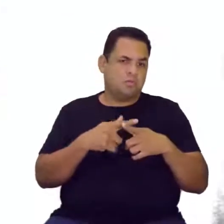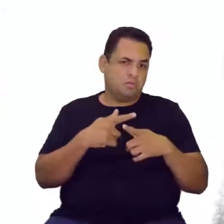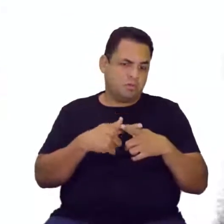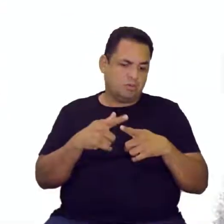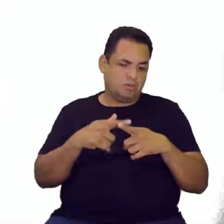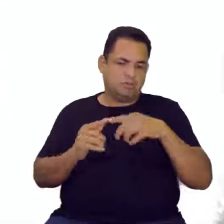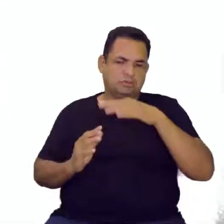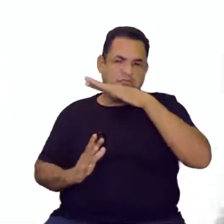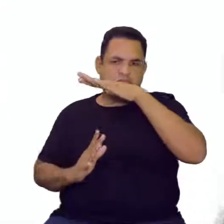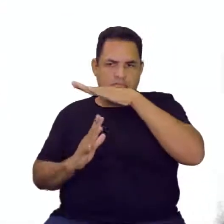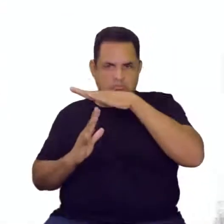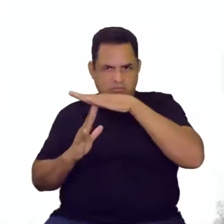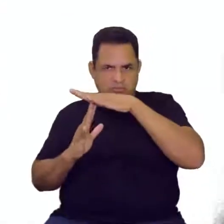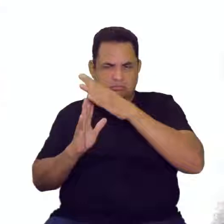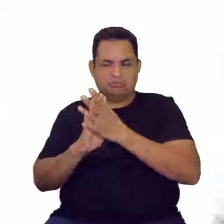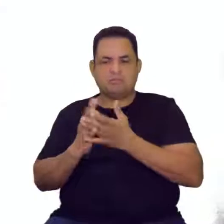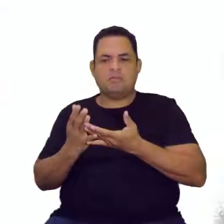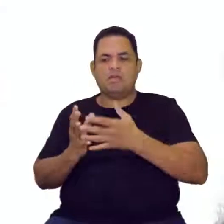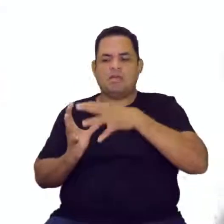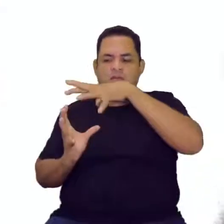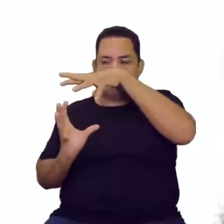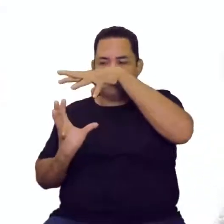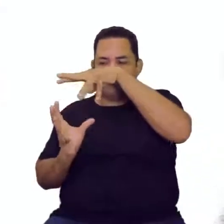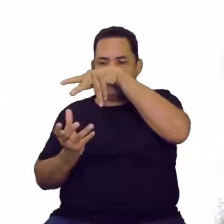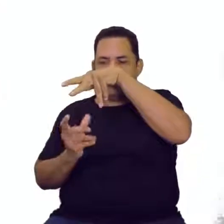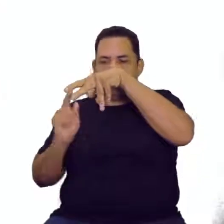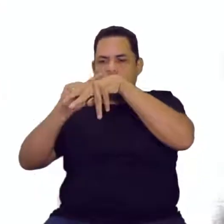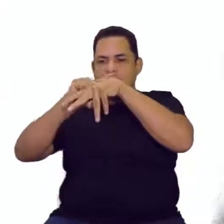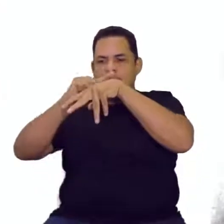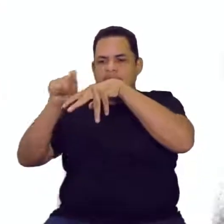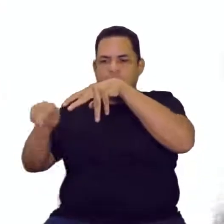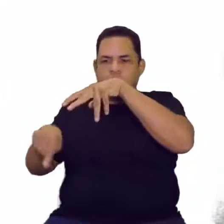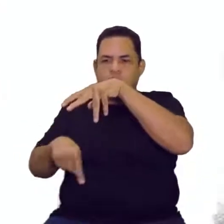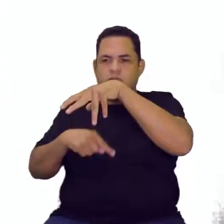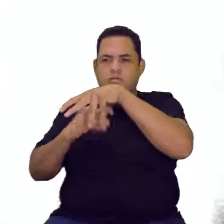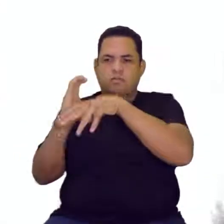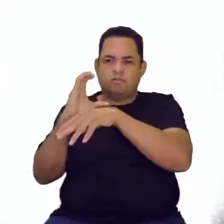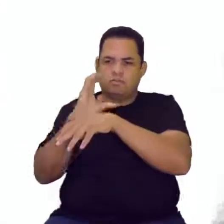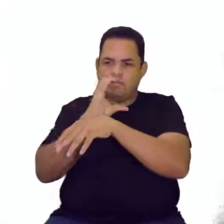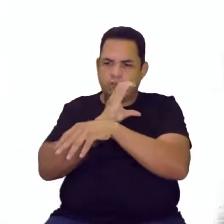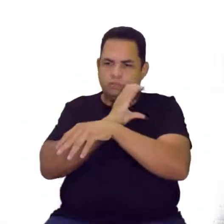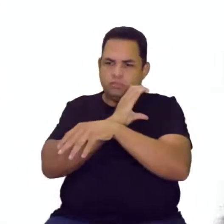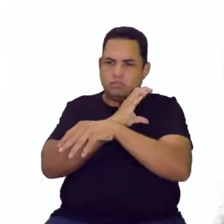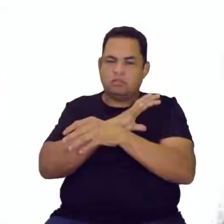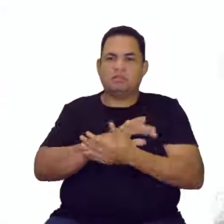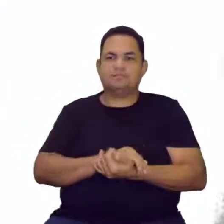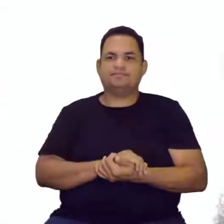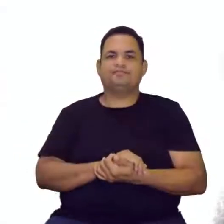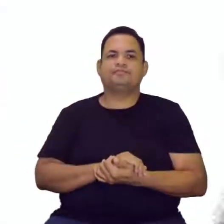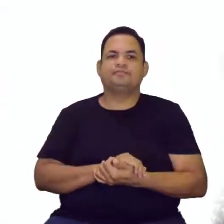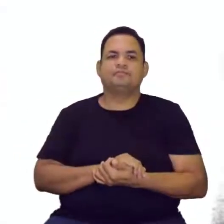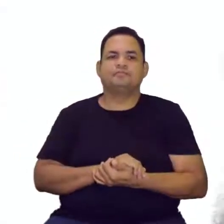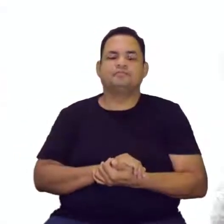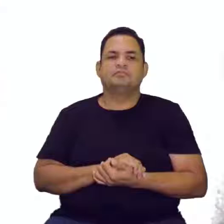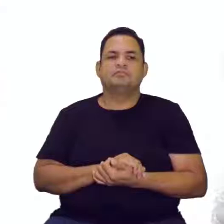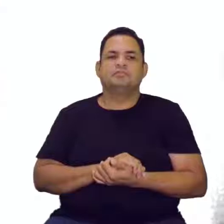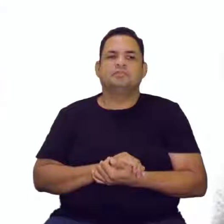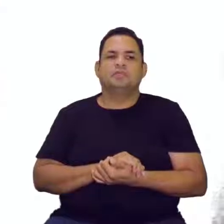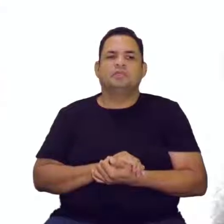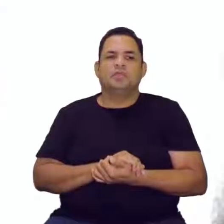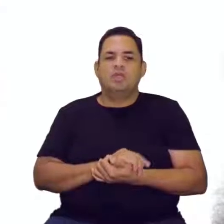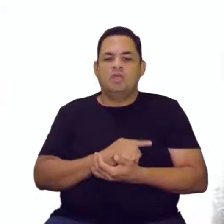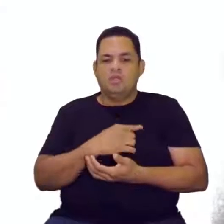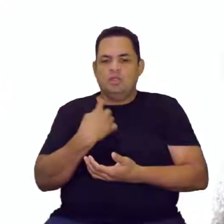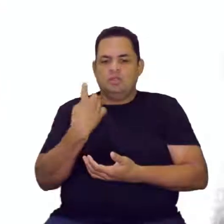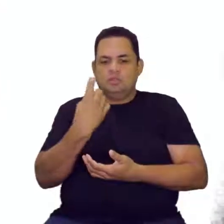Consequências do efeito estufa e do aquecimento global. Olha lá, a gente está falando que a atividade